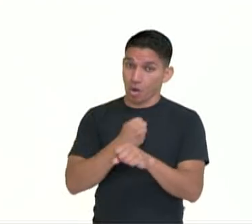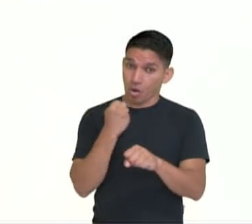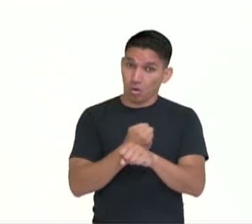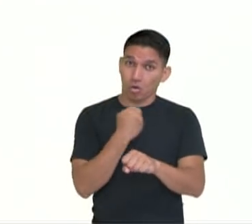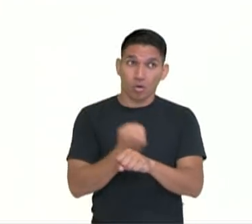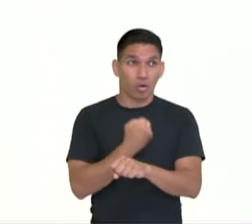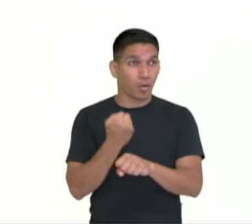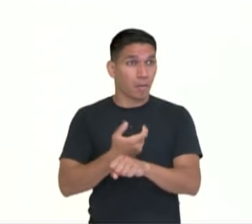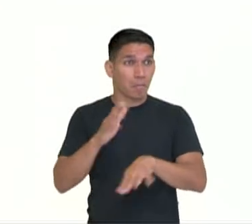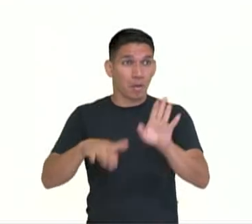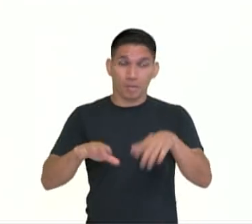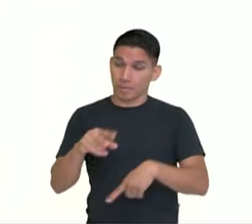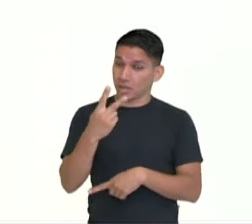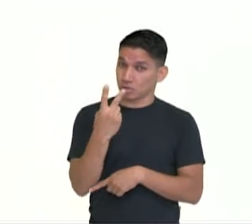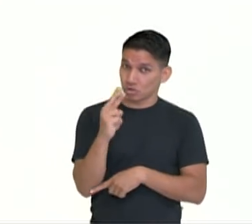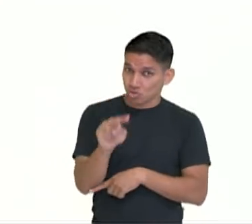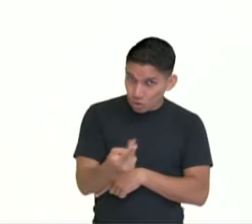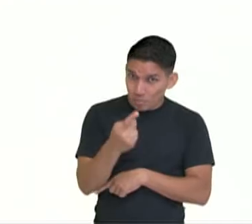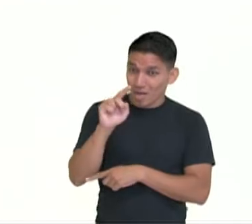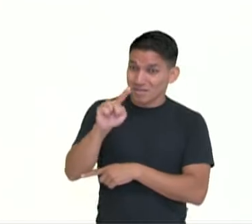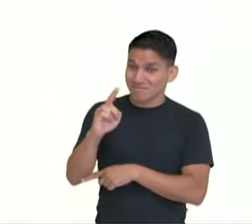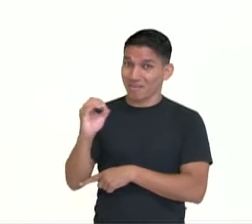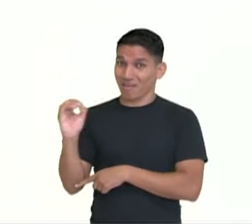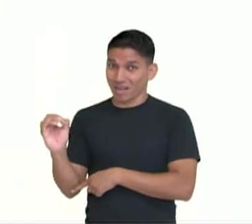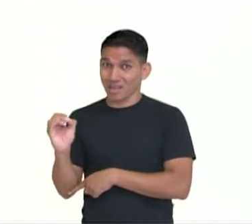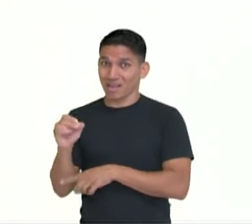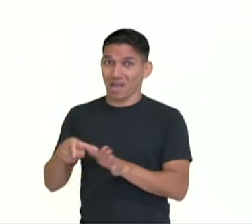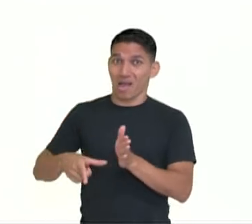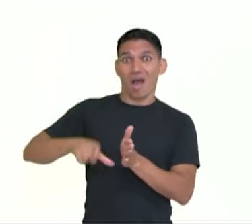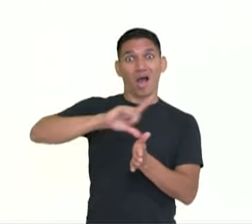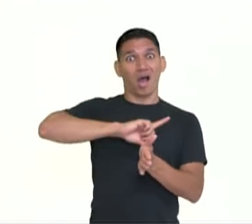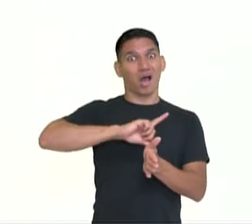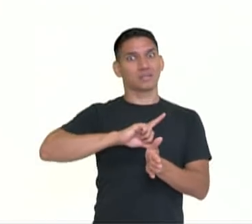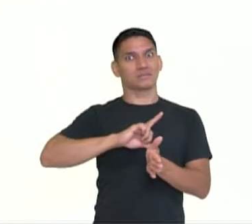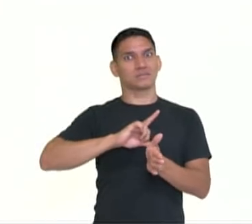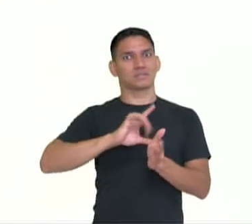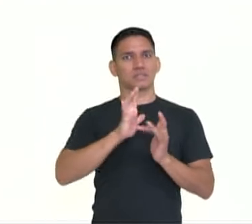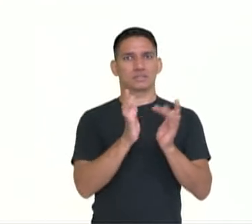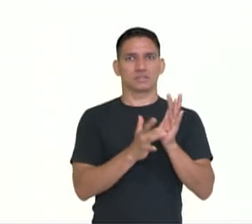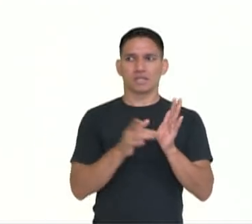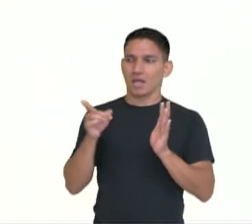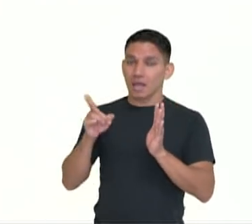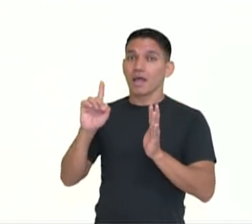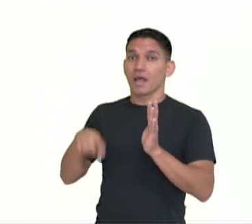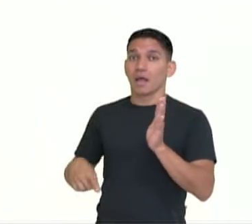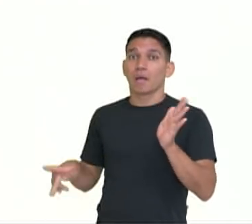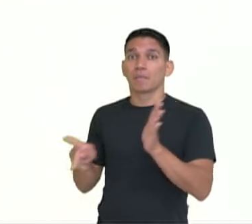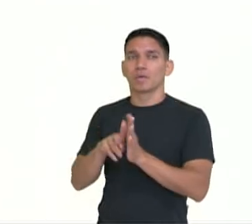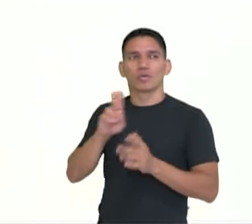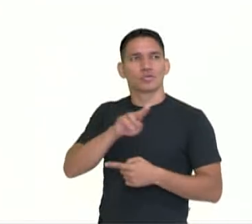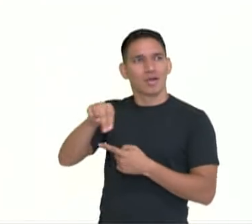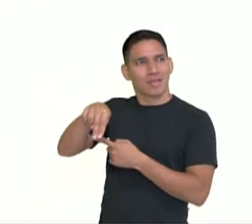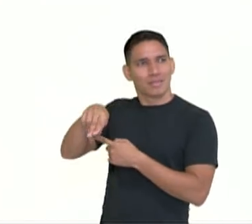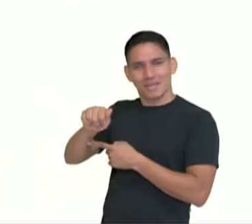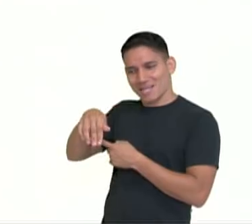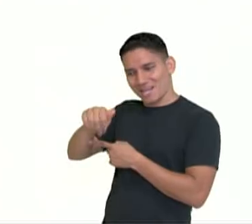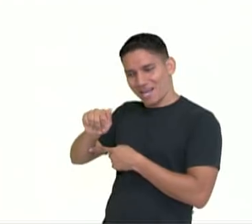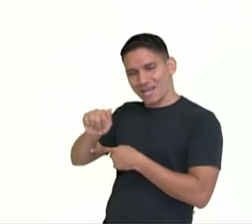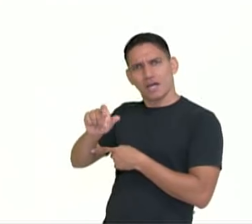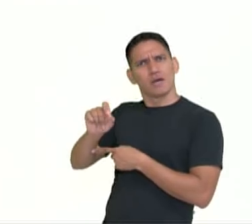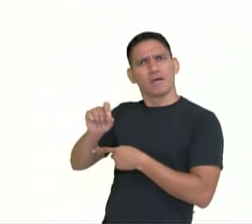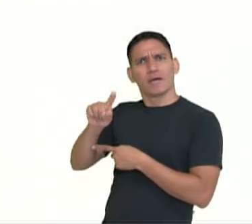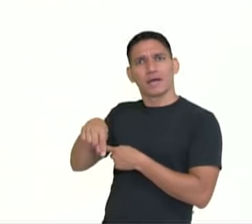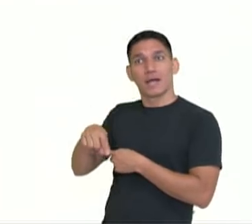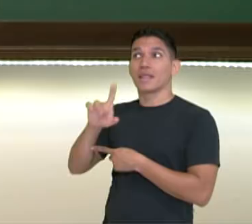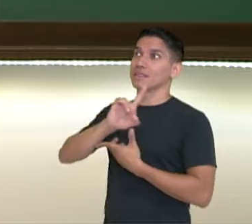era consagrado ao deus Nana. Esse deus era o deus da lua. Aqui a gente já vê duas características deles. A primeira